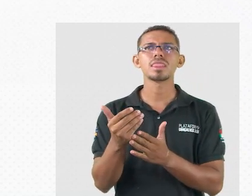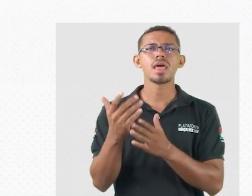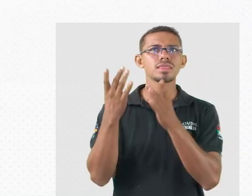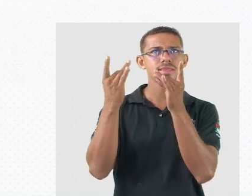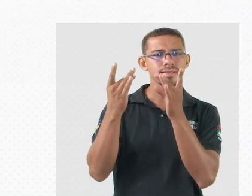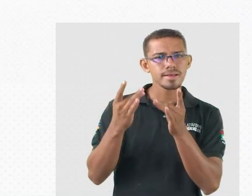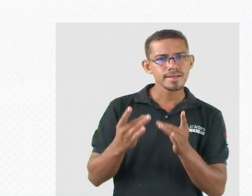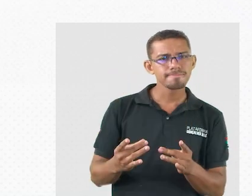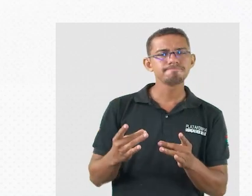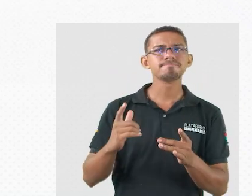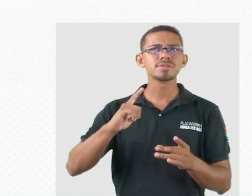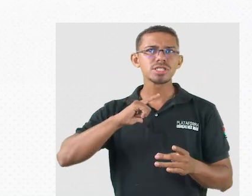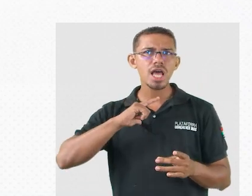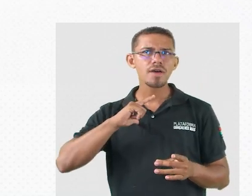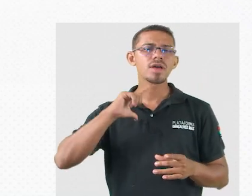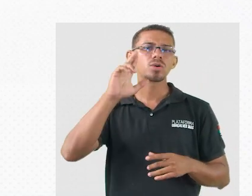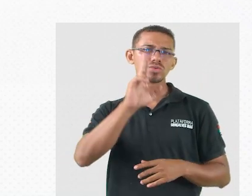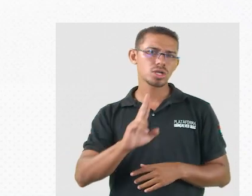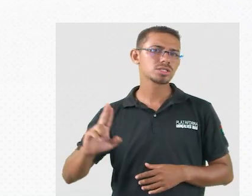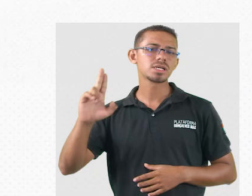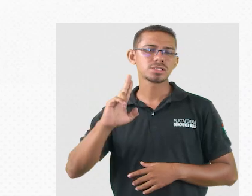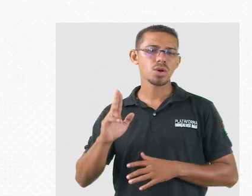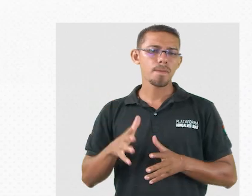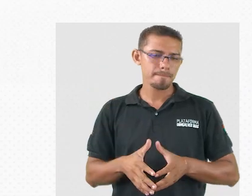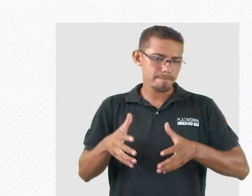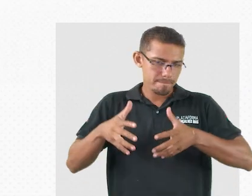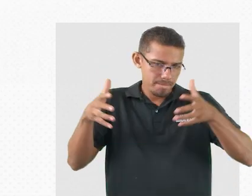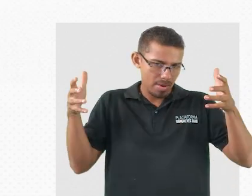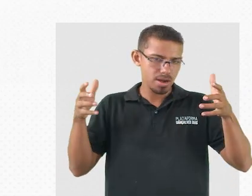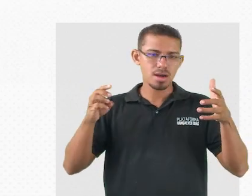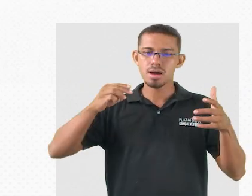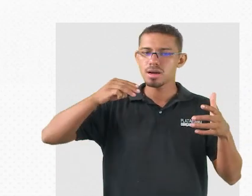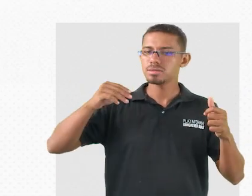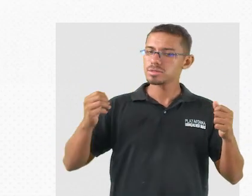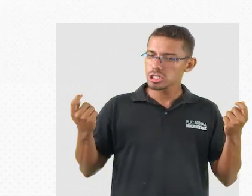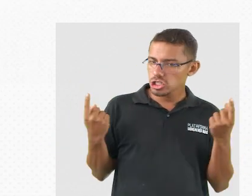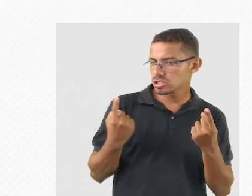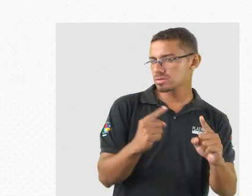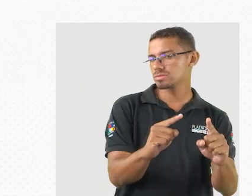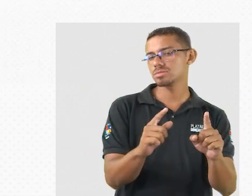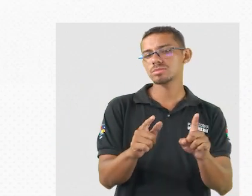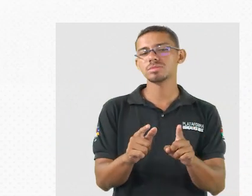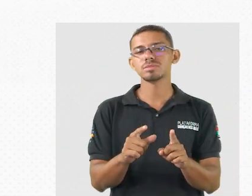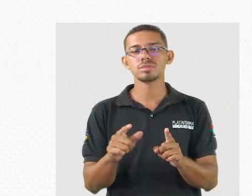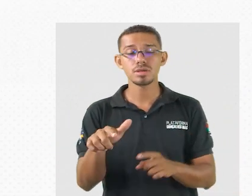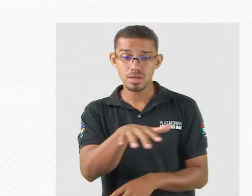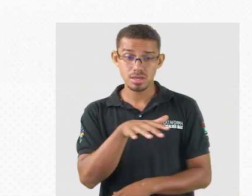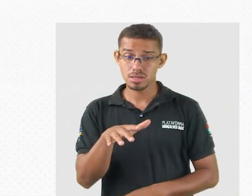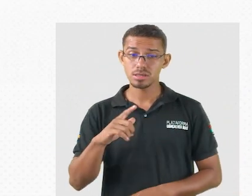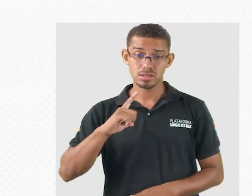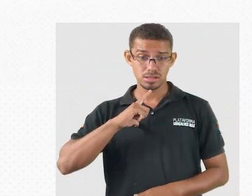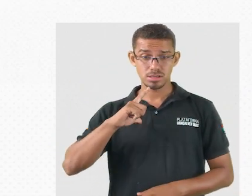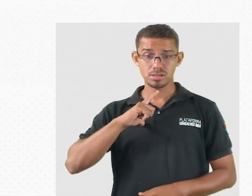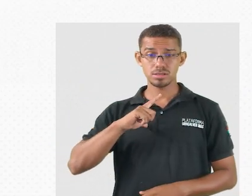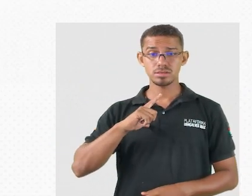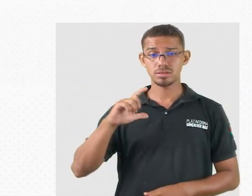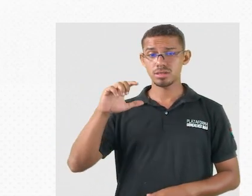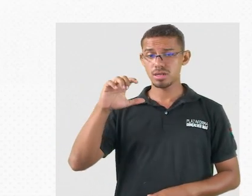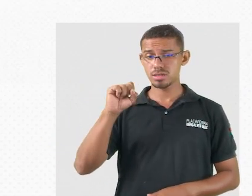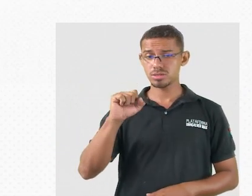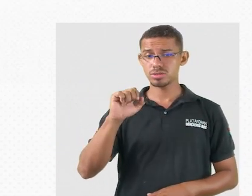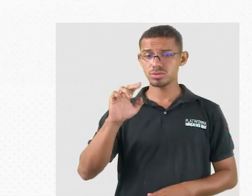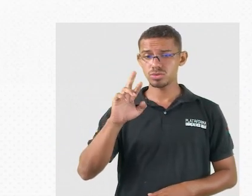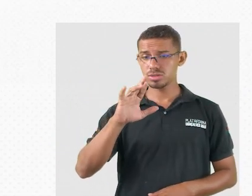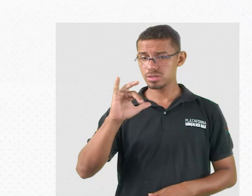desenhar que houve até a utilização dessas massas também, né, a provocação e para que essas massas pudessem estar nessa insurreição,